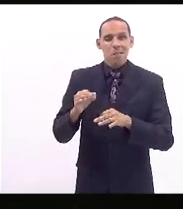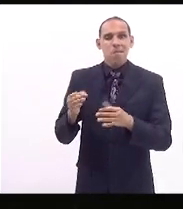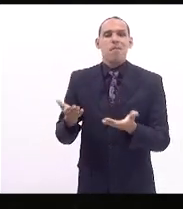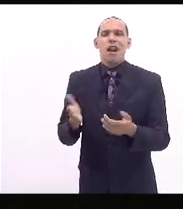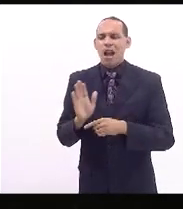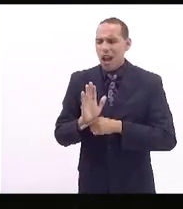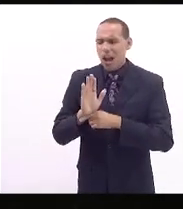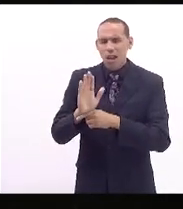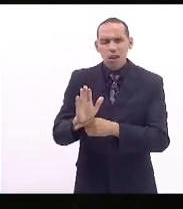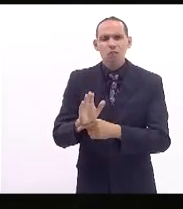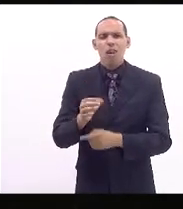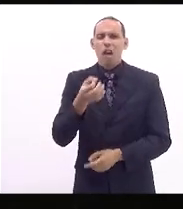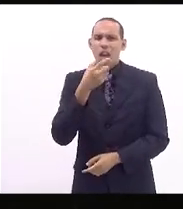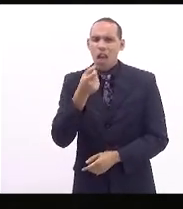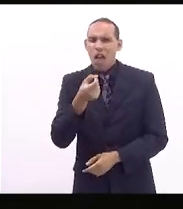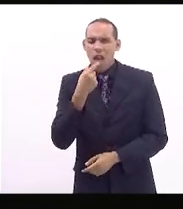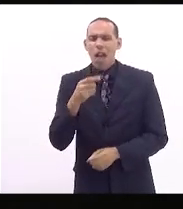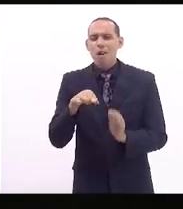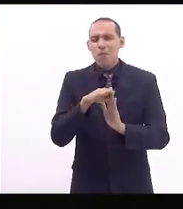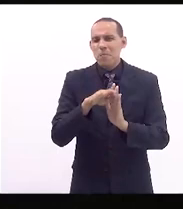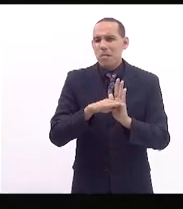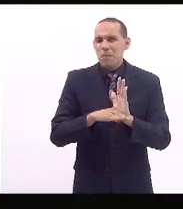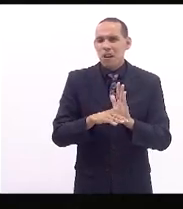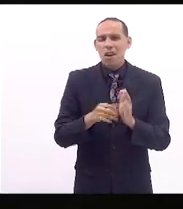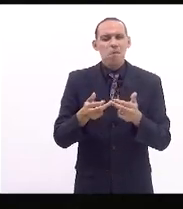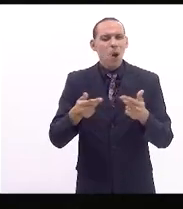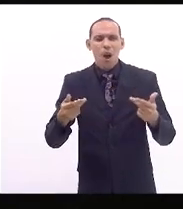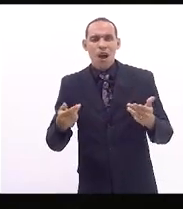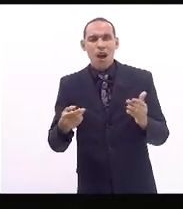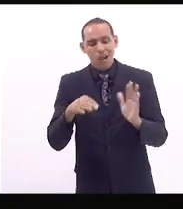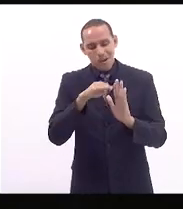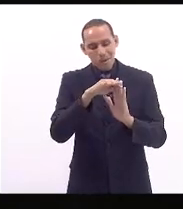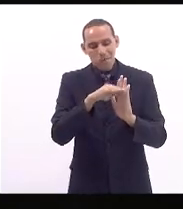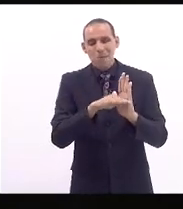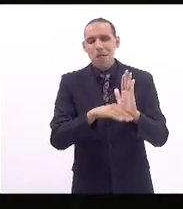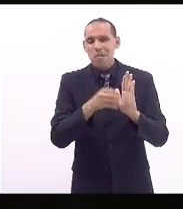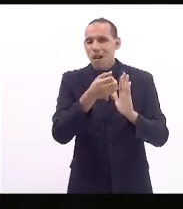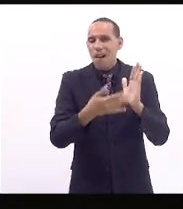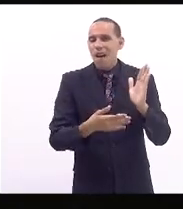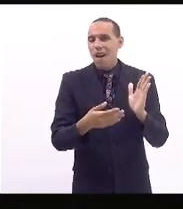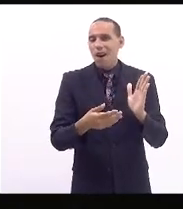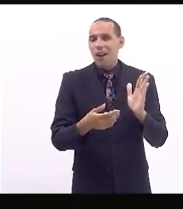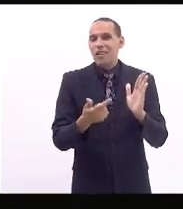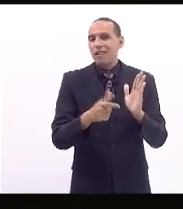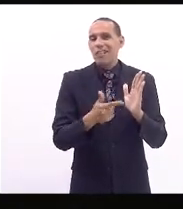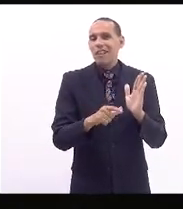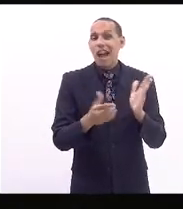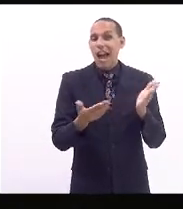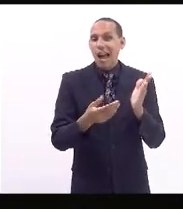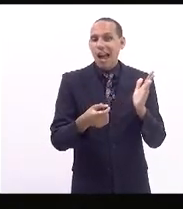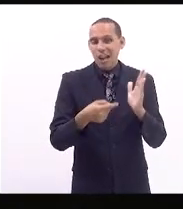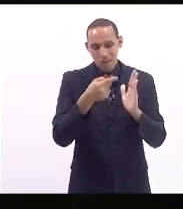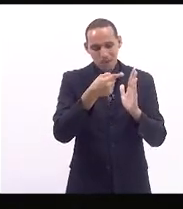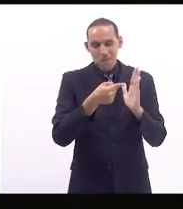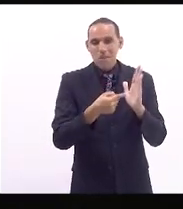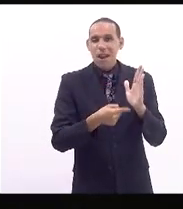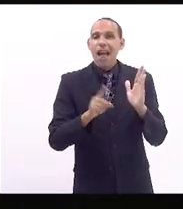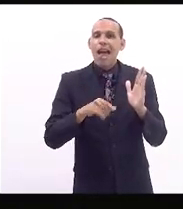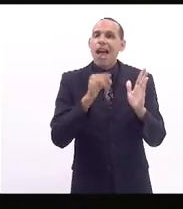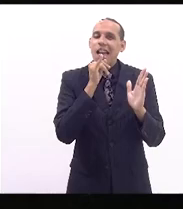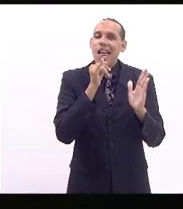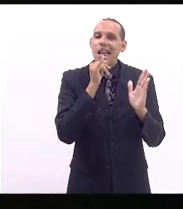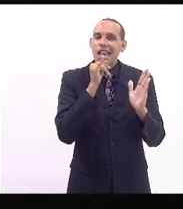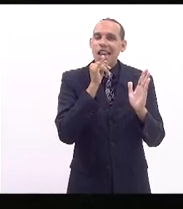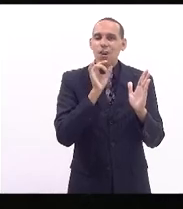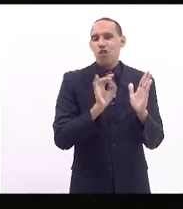os remédios e afins fora desse rol Então até agora esse rolo era entendido como